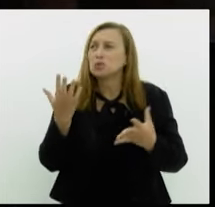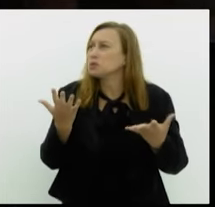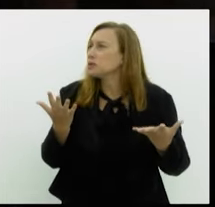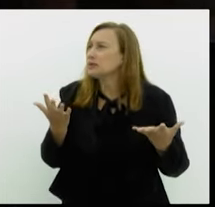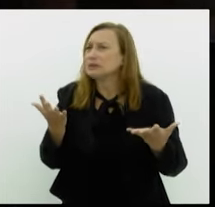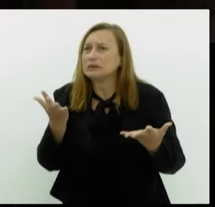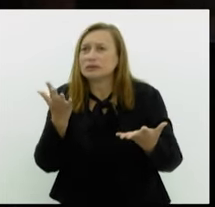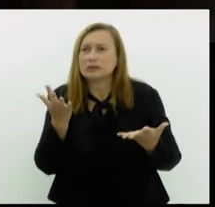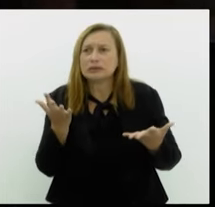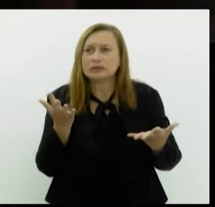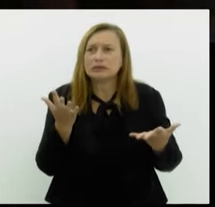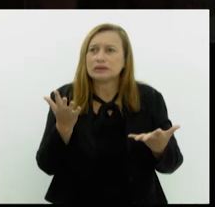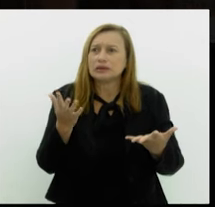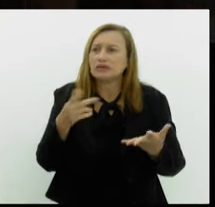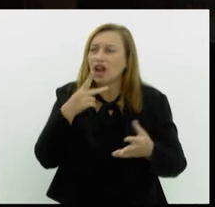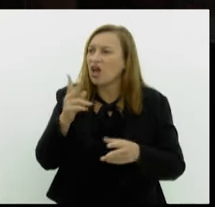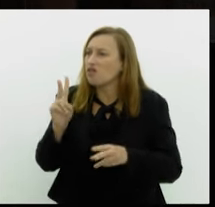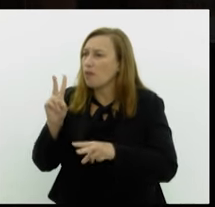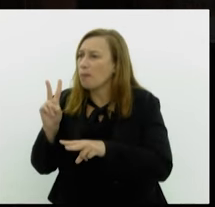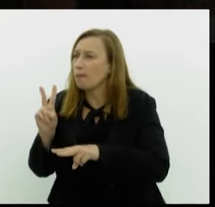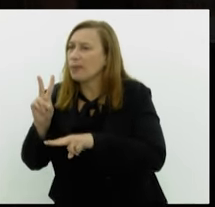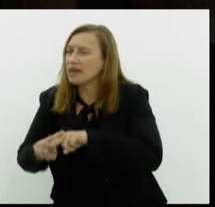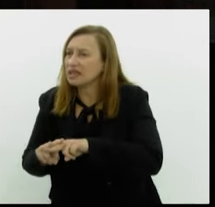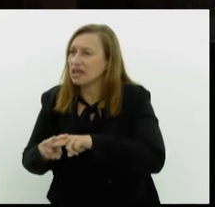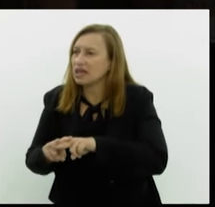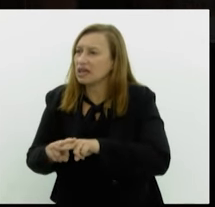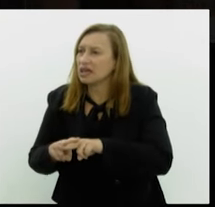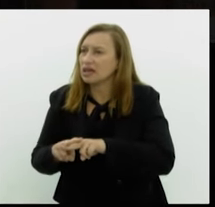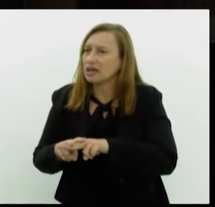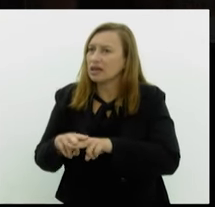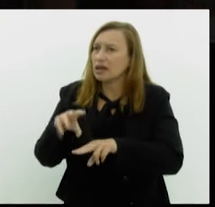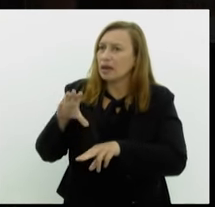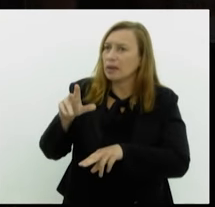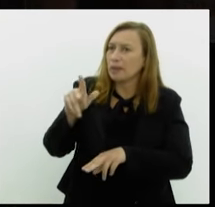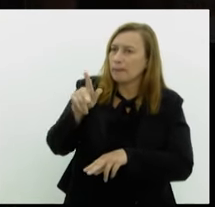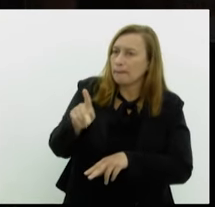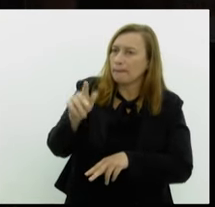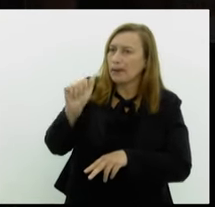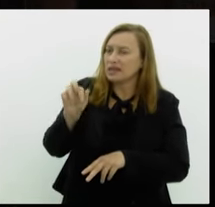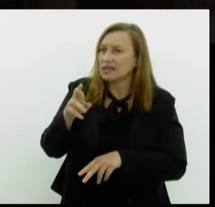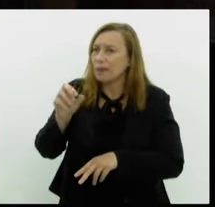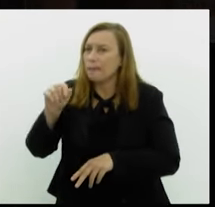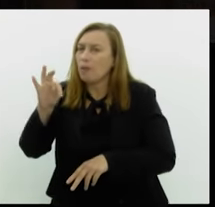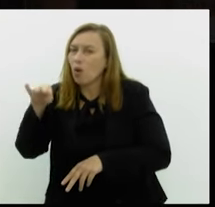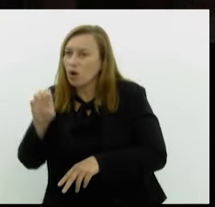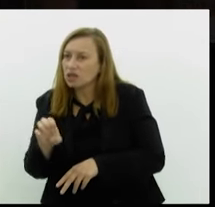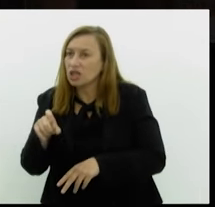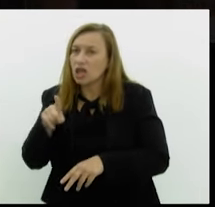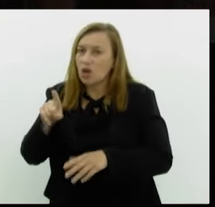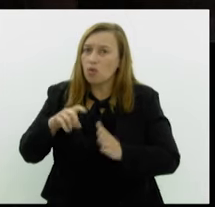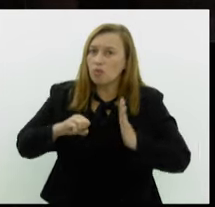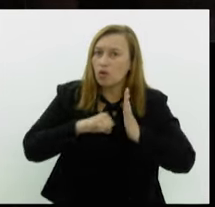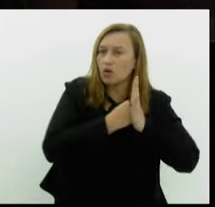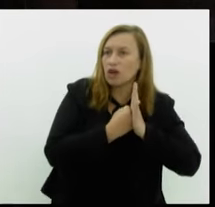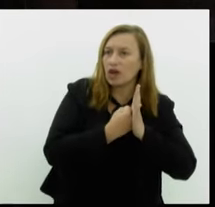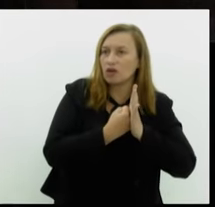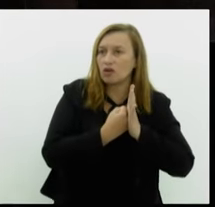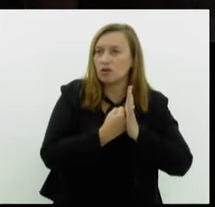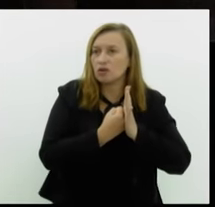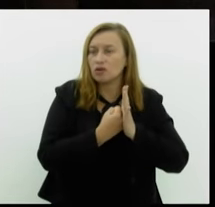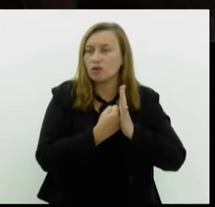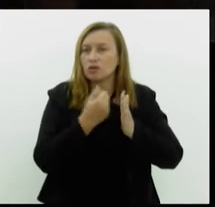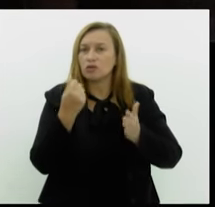Não, senão eu pego o seu passaporte. Eu caço o seu passaporte. Eu bloqueio as suas contas da sua casa. Eu bloqueio o